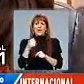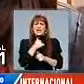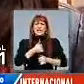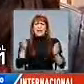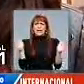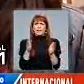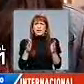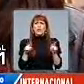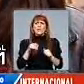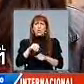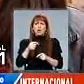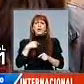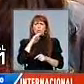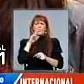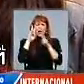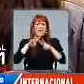the places where we can